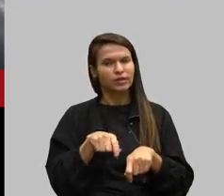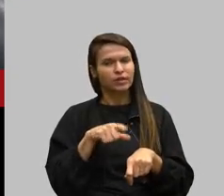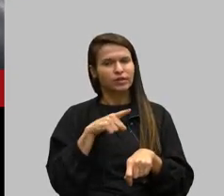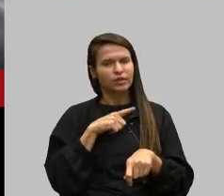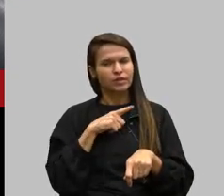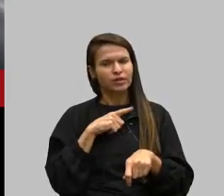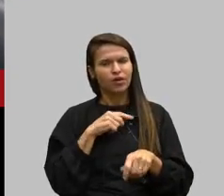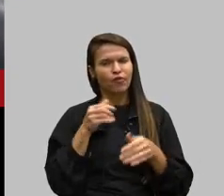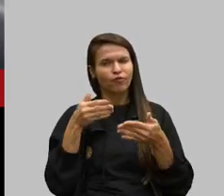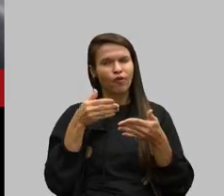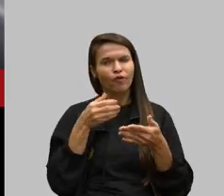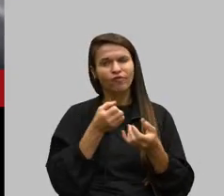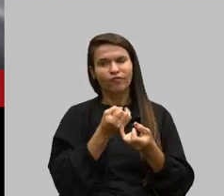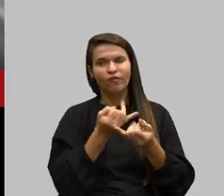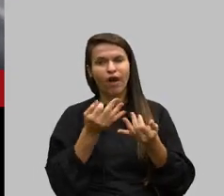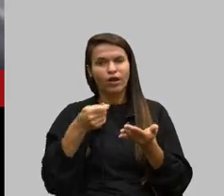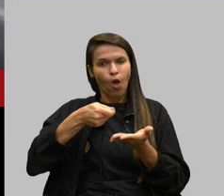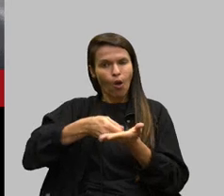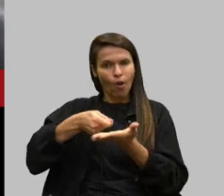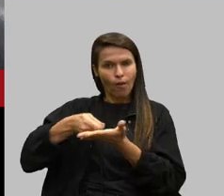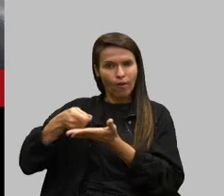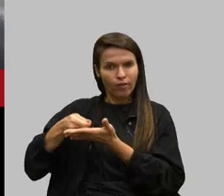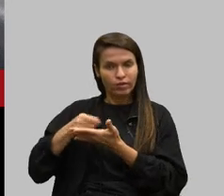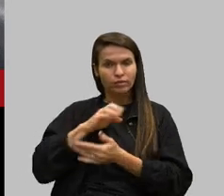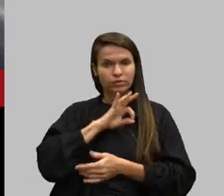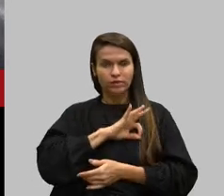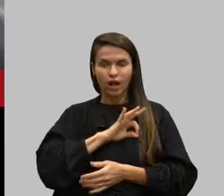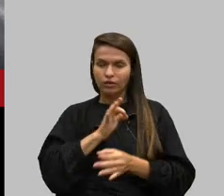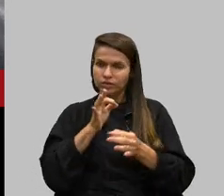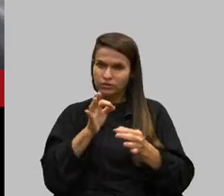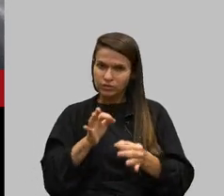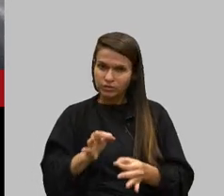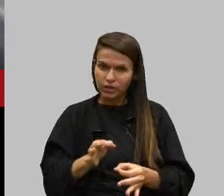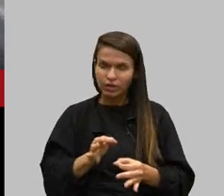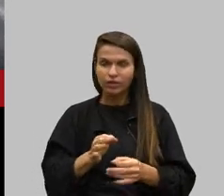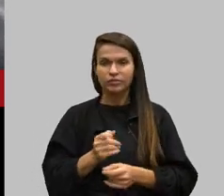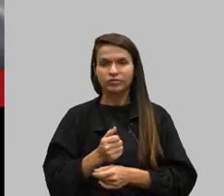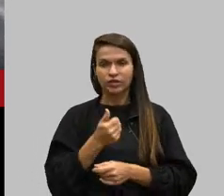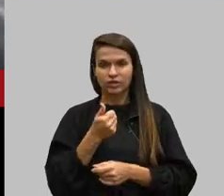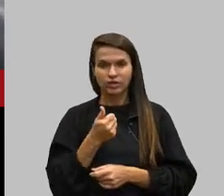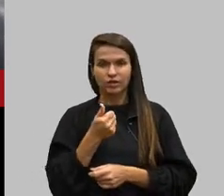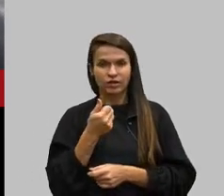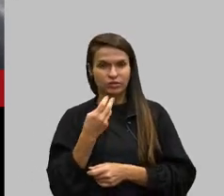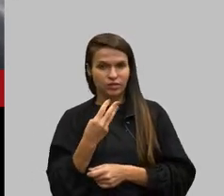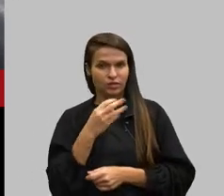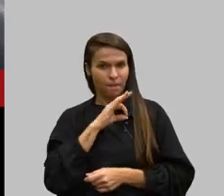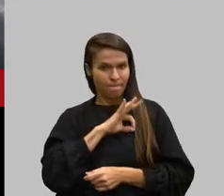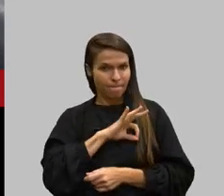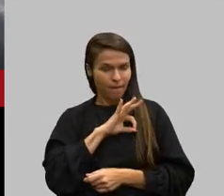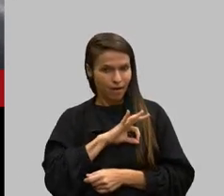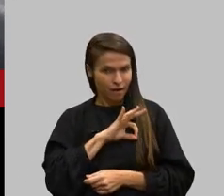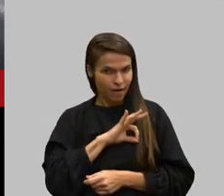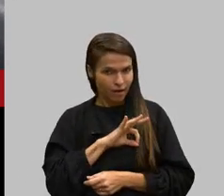dentre elas salário em dia 13º sendo pago no Exercício